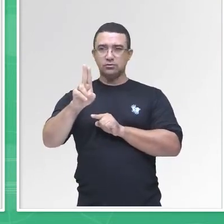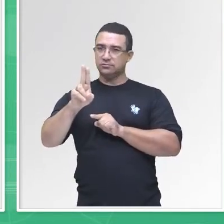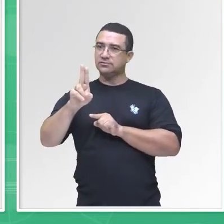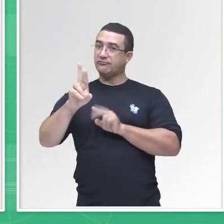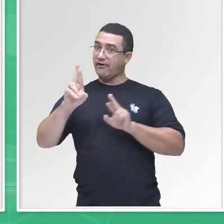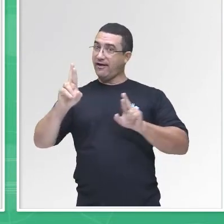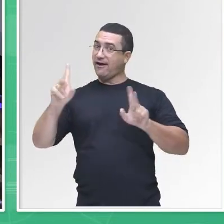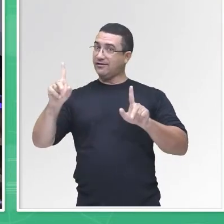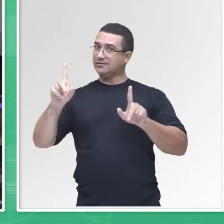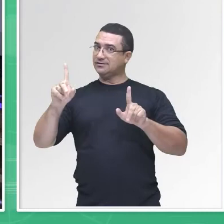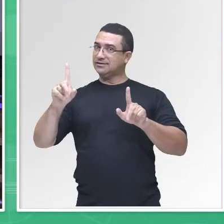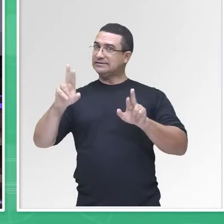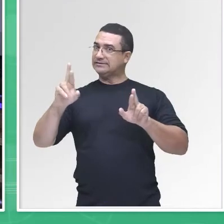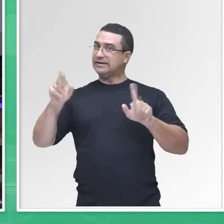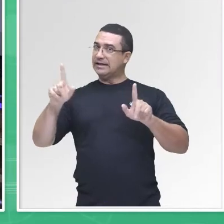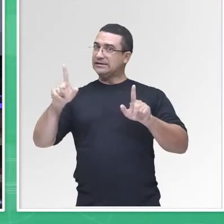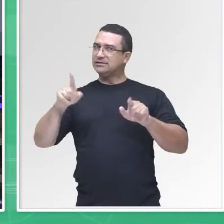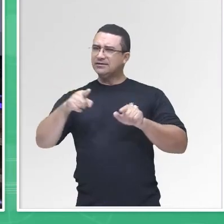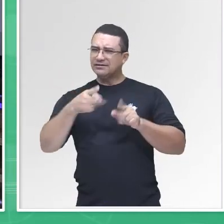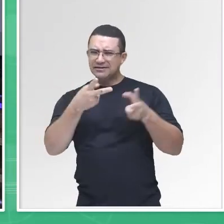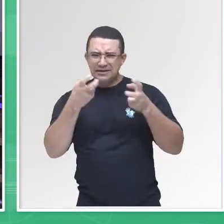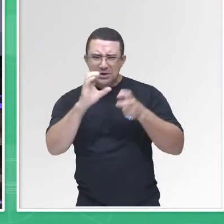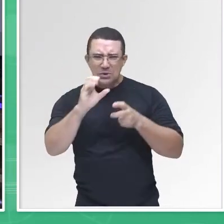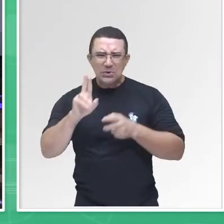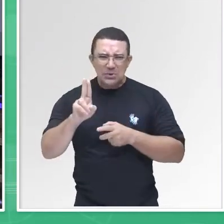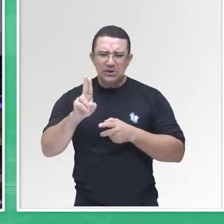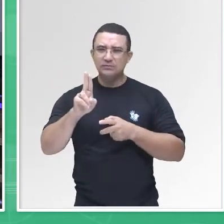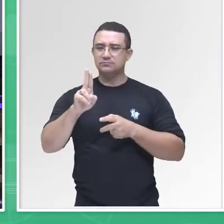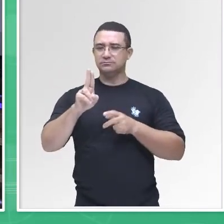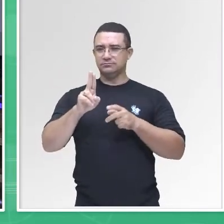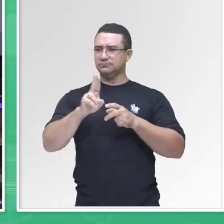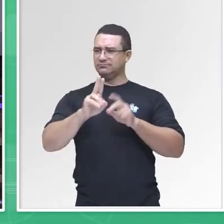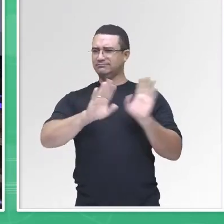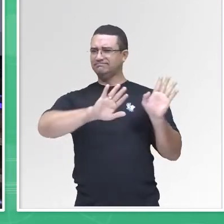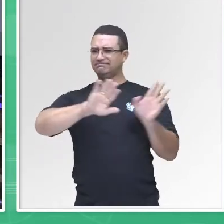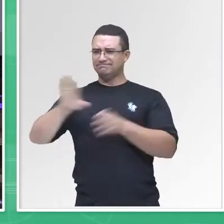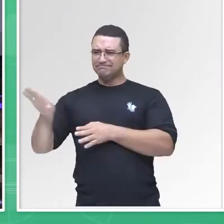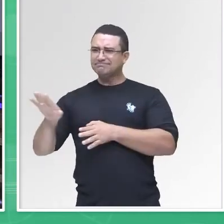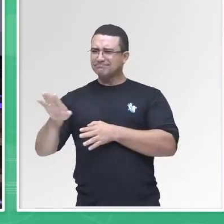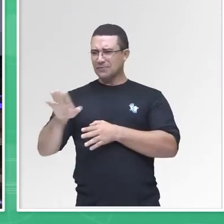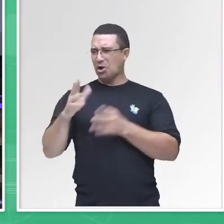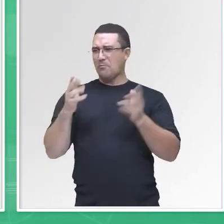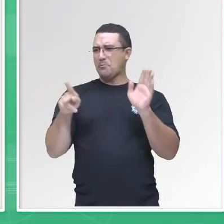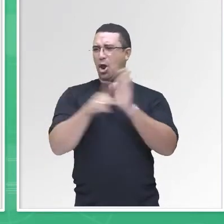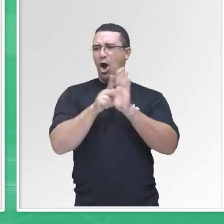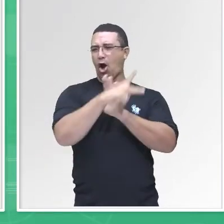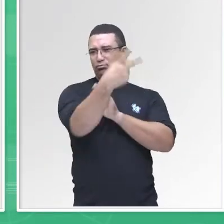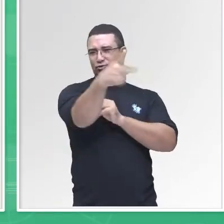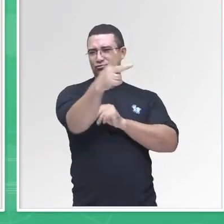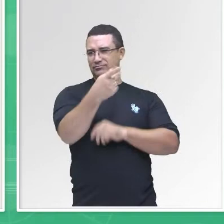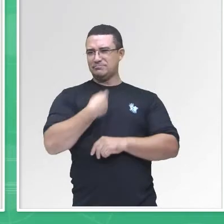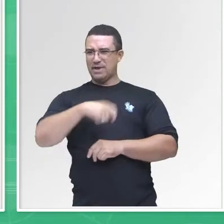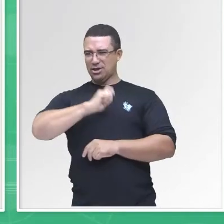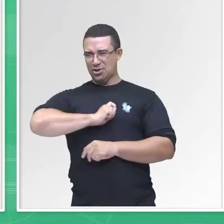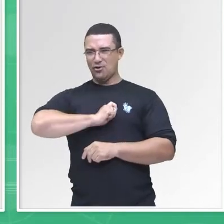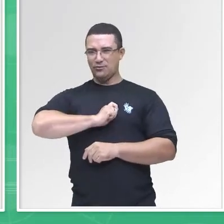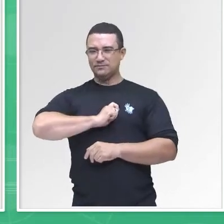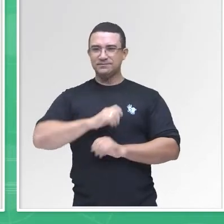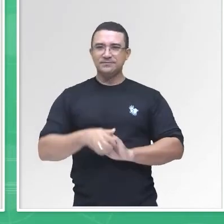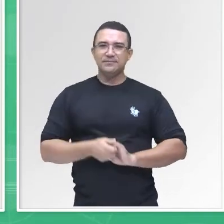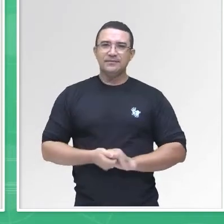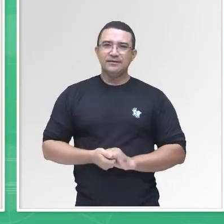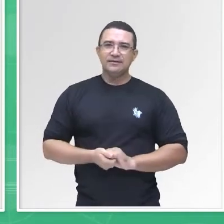soar estranho aos nossos ouvidos, mas é o nome dela em espanhol, tá certo? La Q, ok? Continuando, la